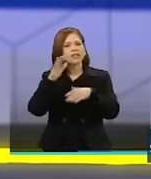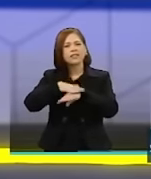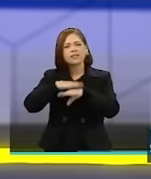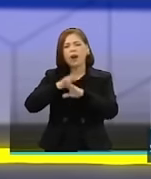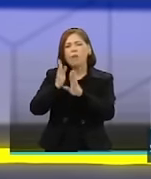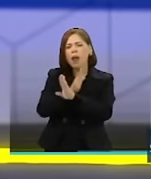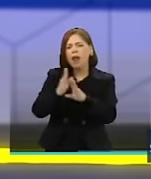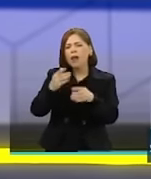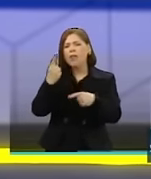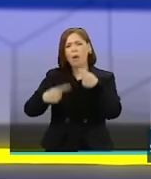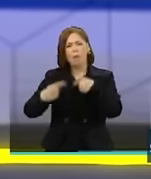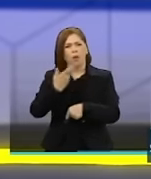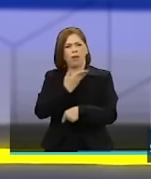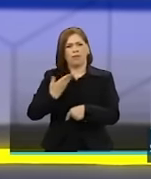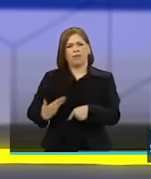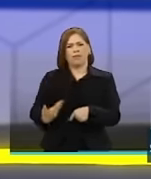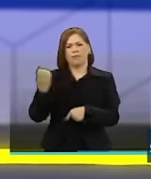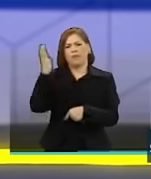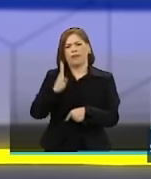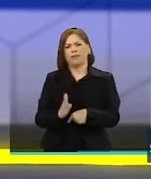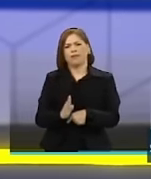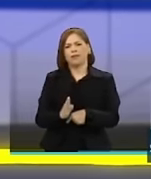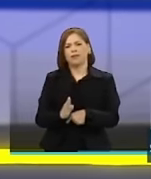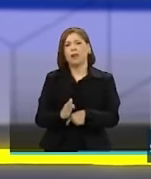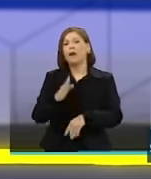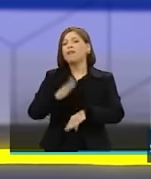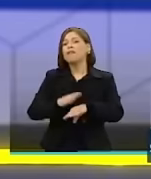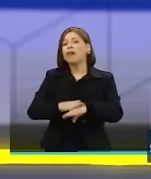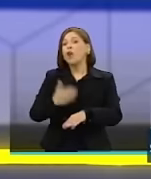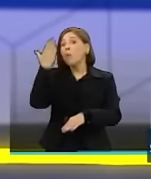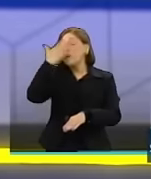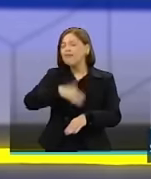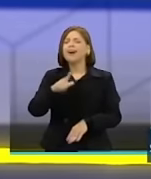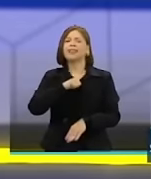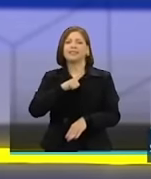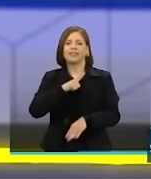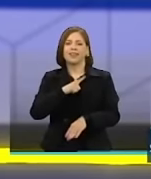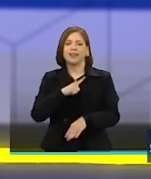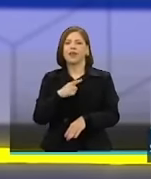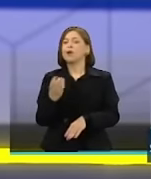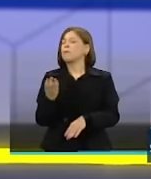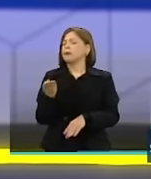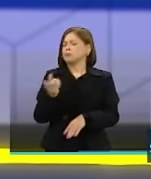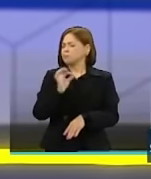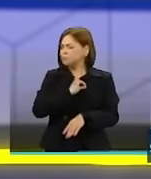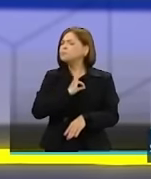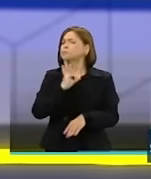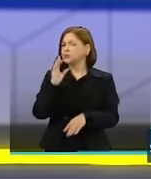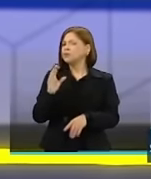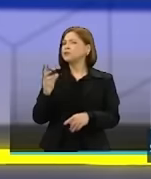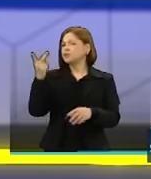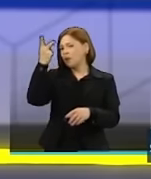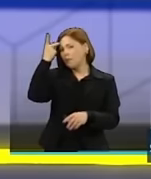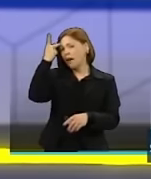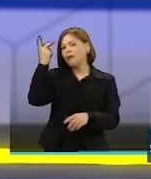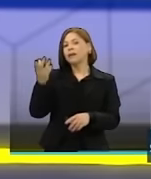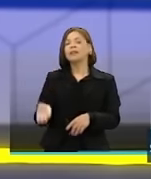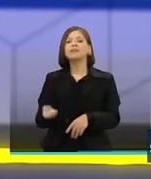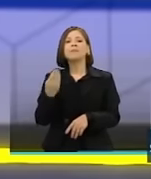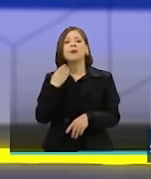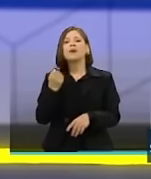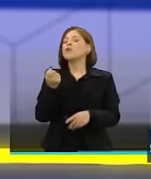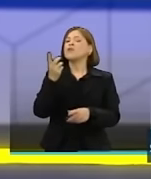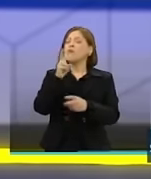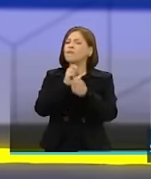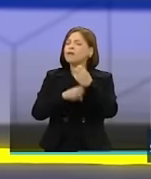infiltradas na política brasileira. Repito agora mais de perto, provado pela Polícia de São Paulo, que esse banco virtual